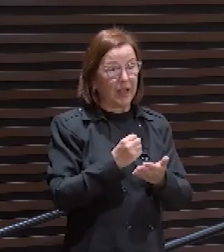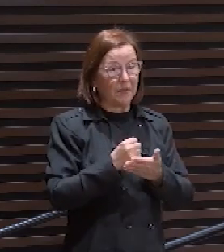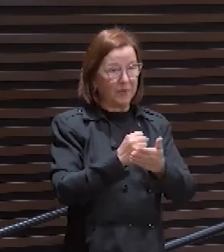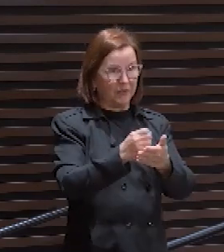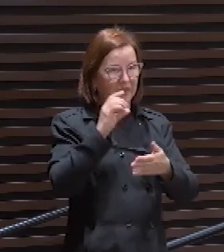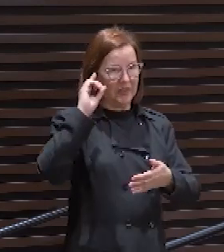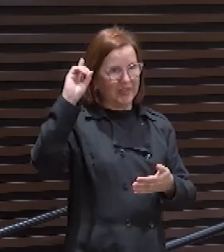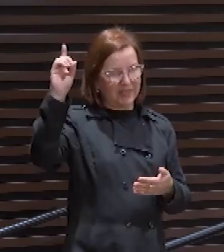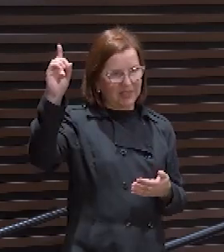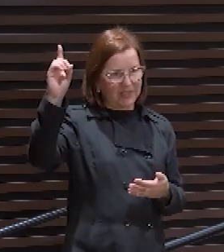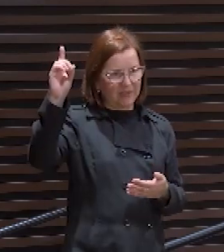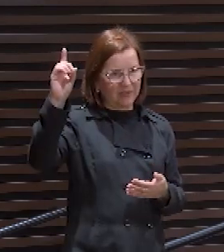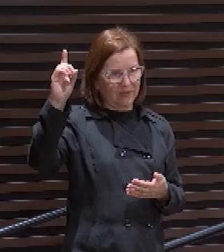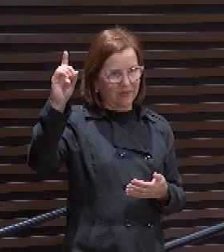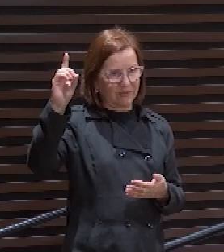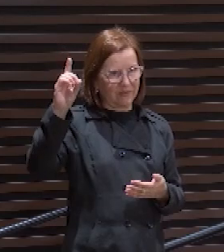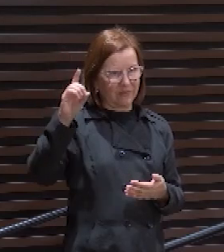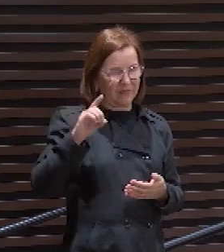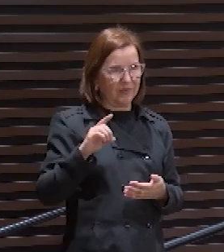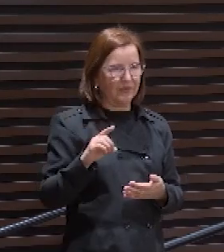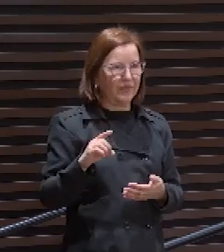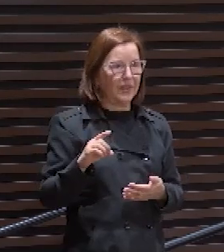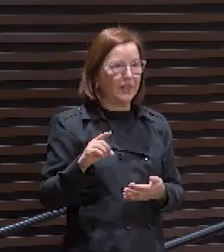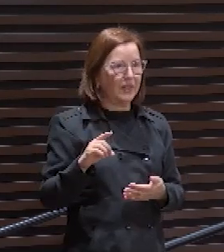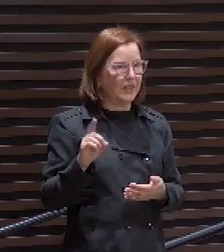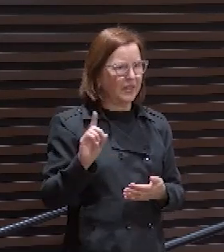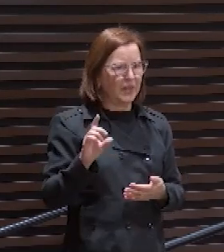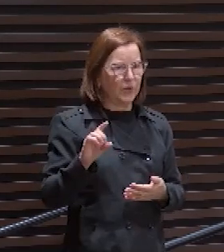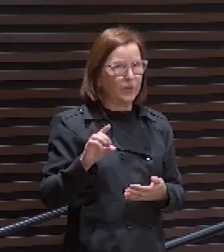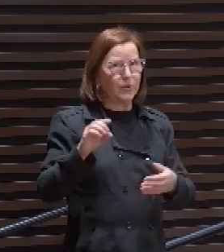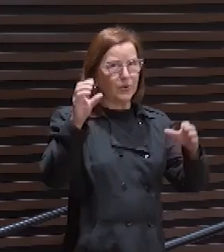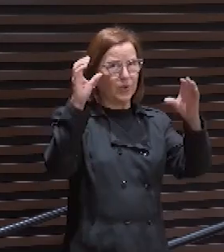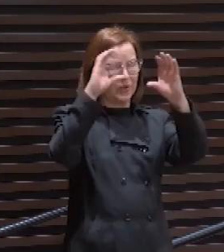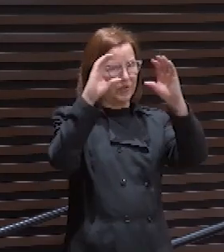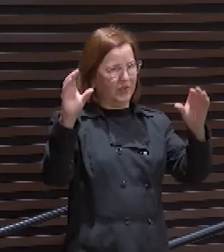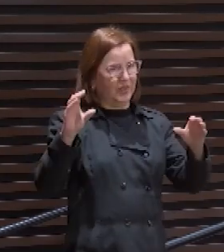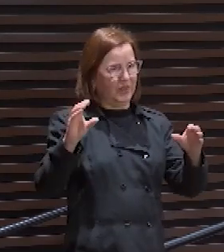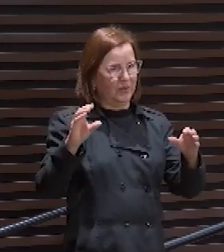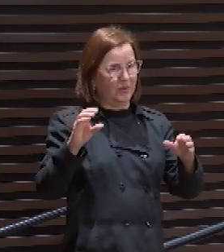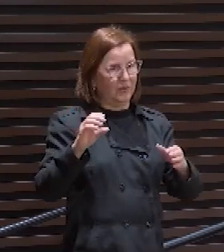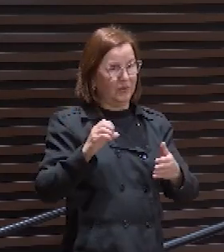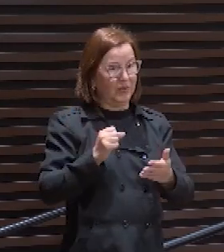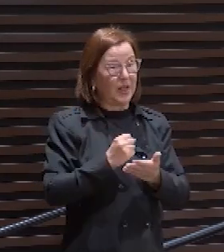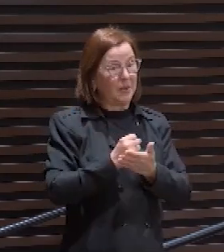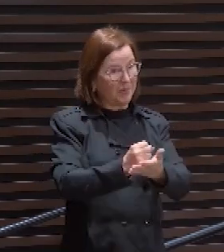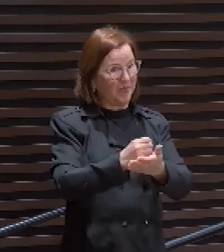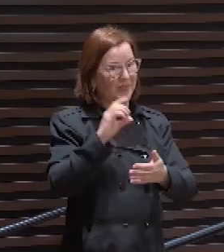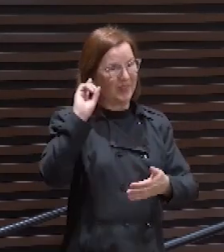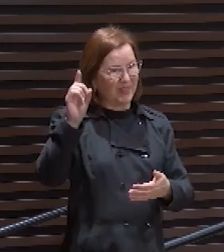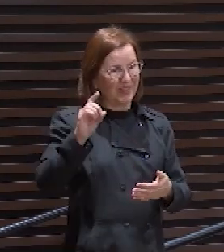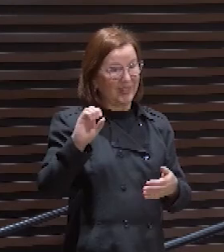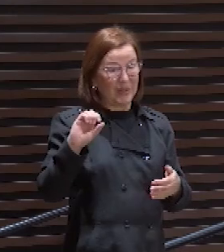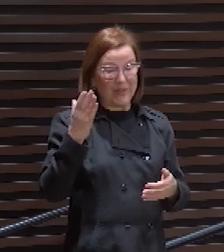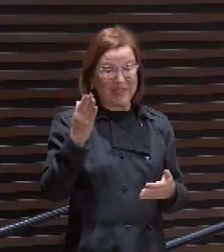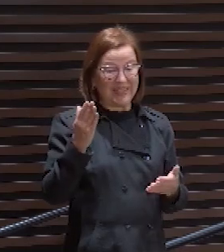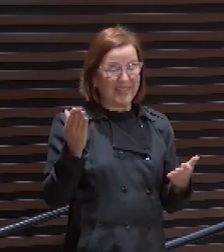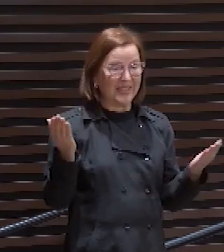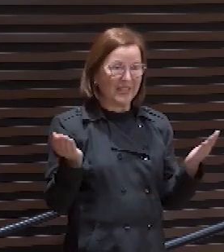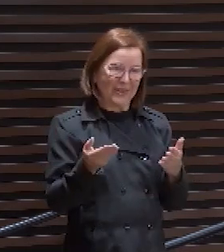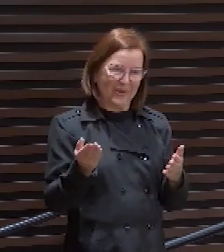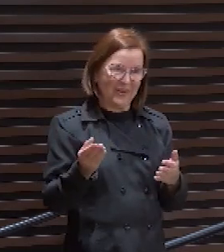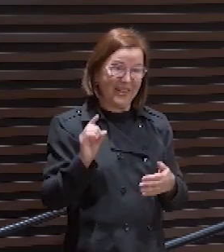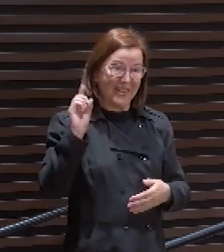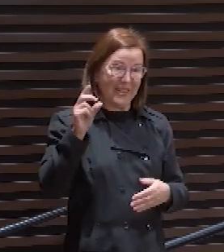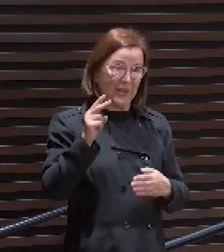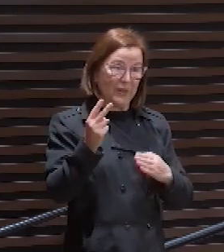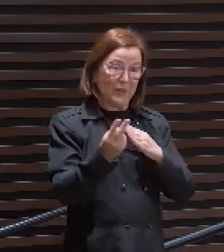Deus não será somente no céu. A provisão de Deus, ela acontece hoje. Deus cuida de nós hoje. Assim